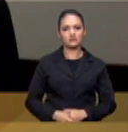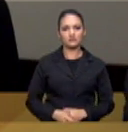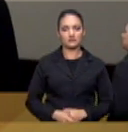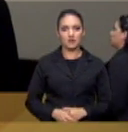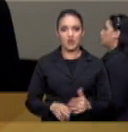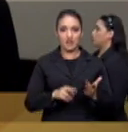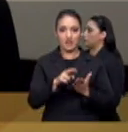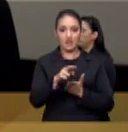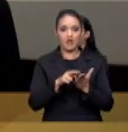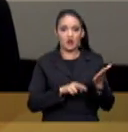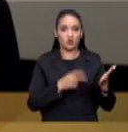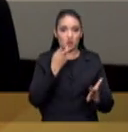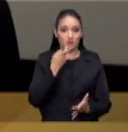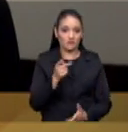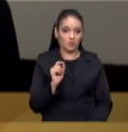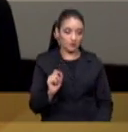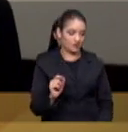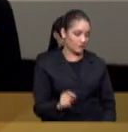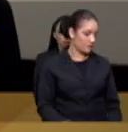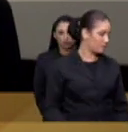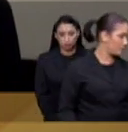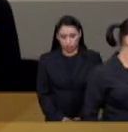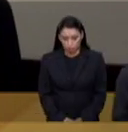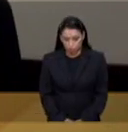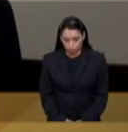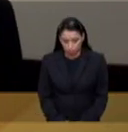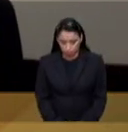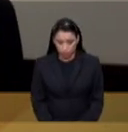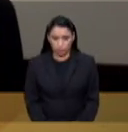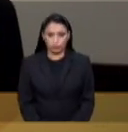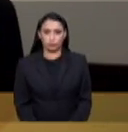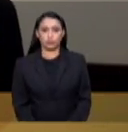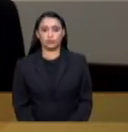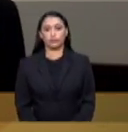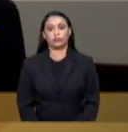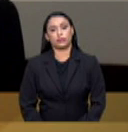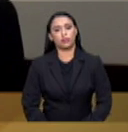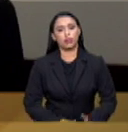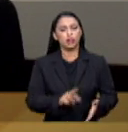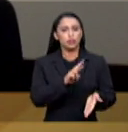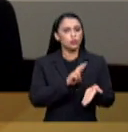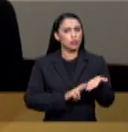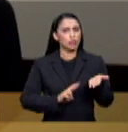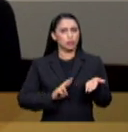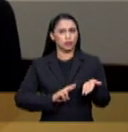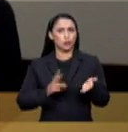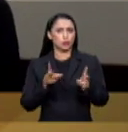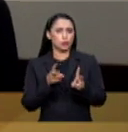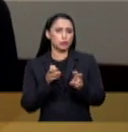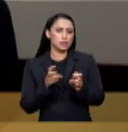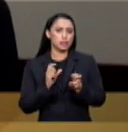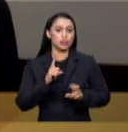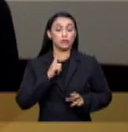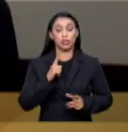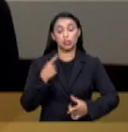no relatório que há uma eventual discussão acerca da